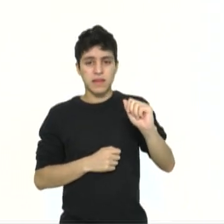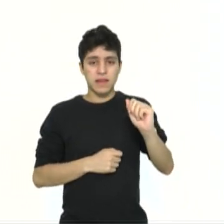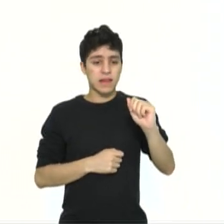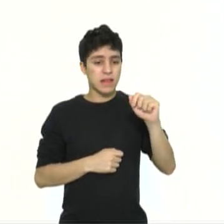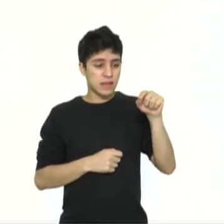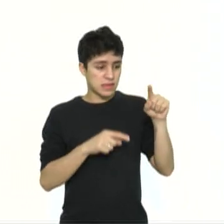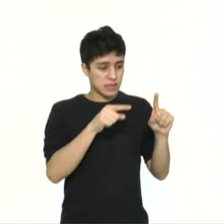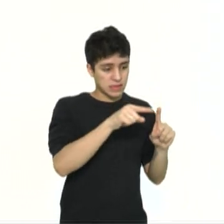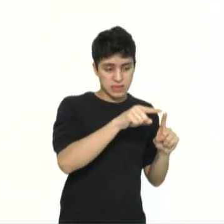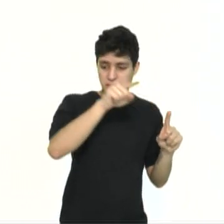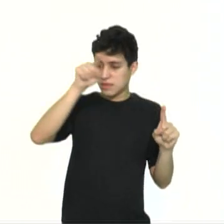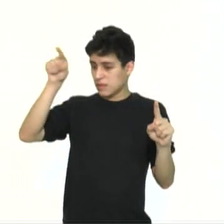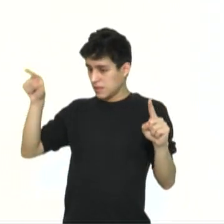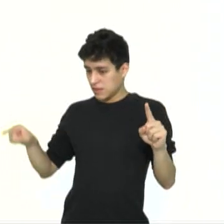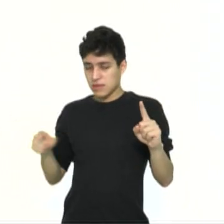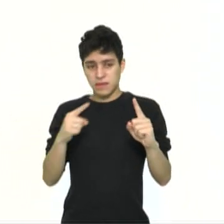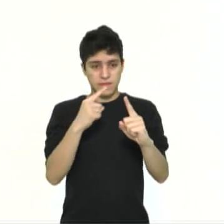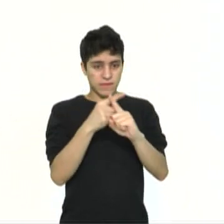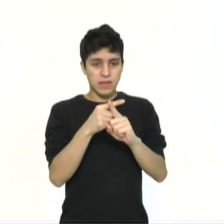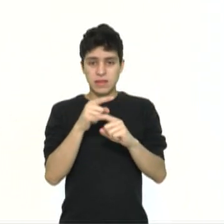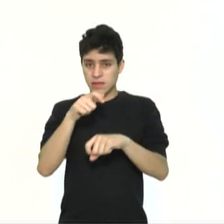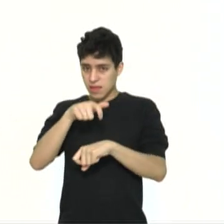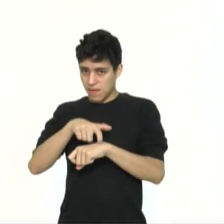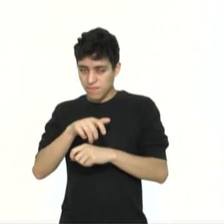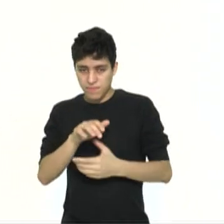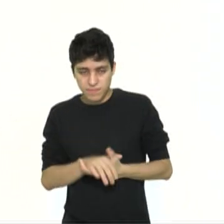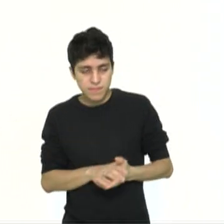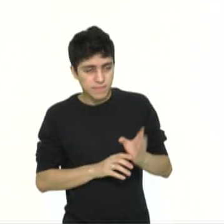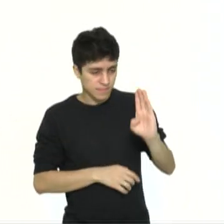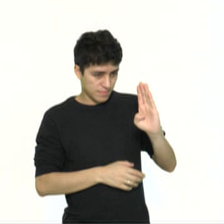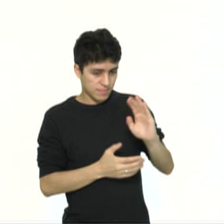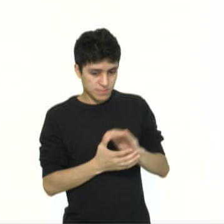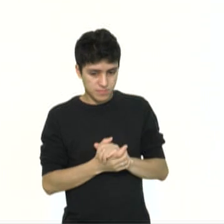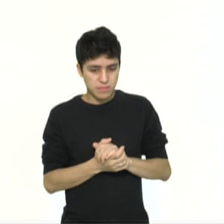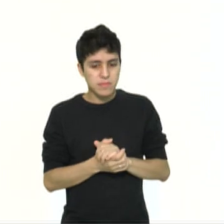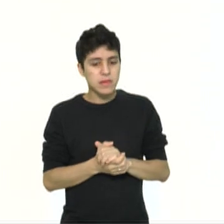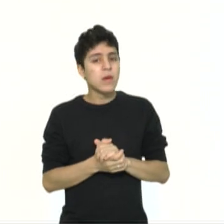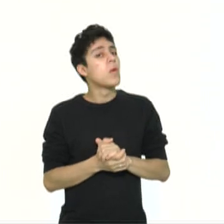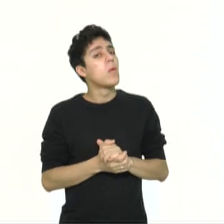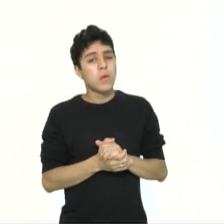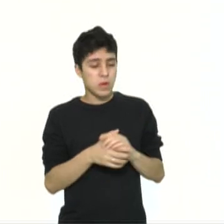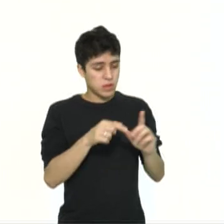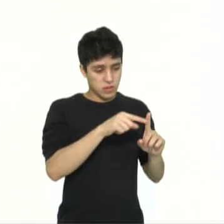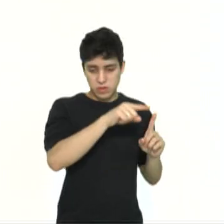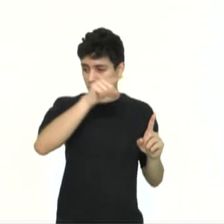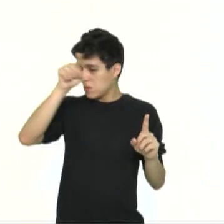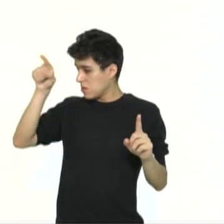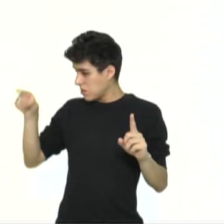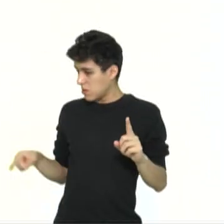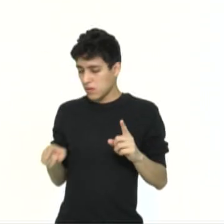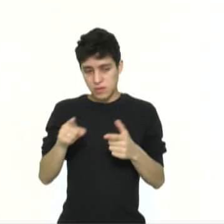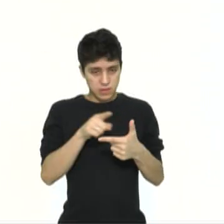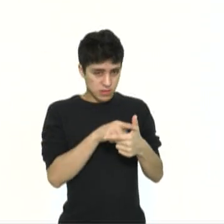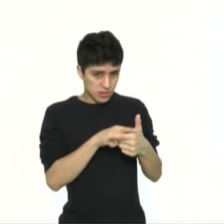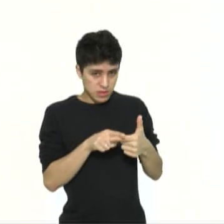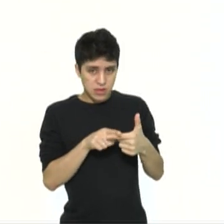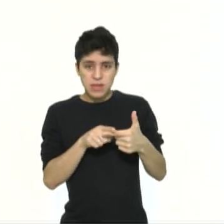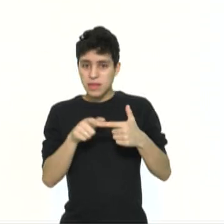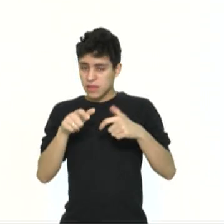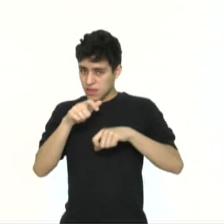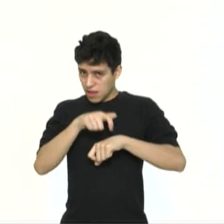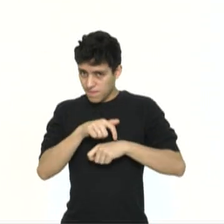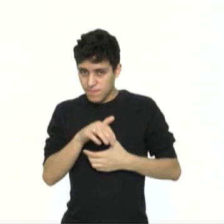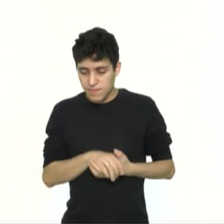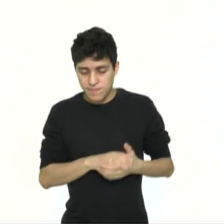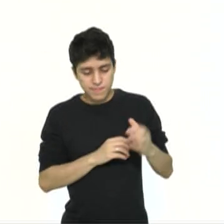o deslocamento pelo tempo. Na opção B, dividindo o deslocamento pelo tempo.